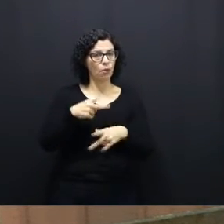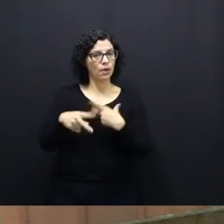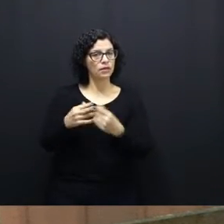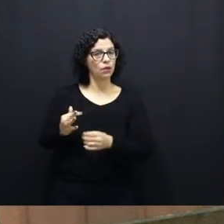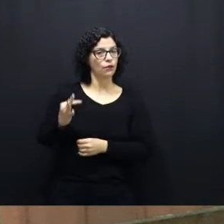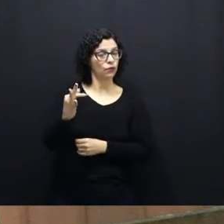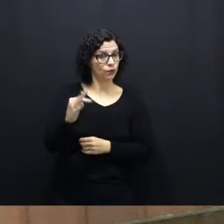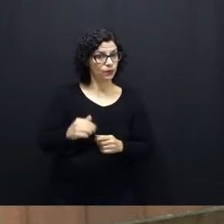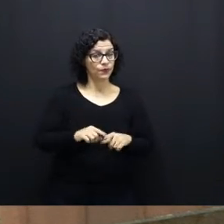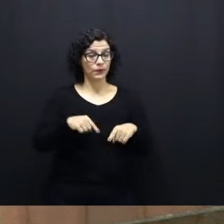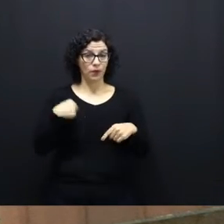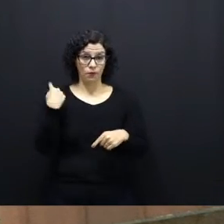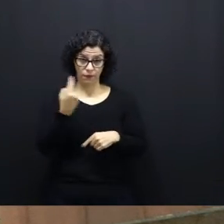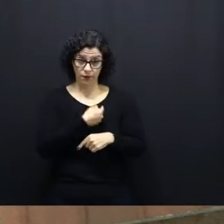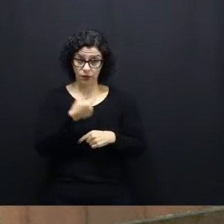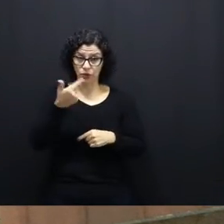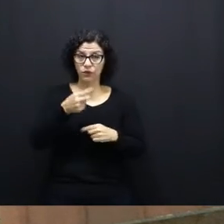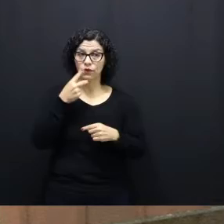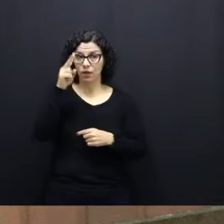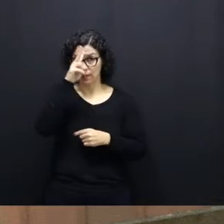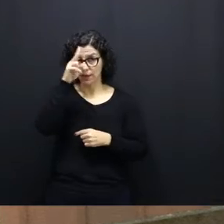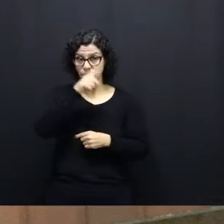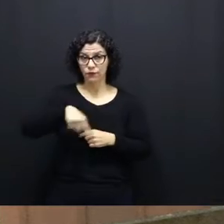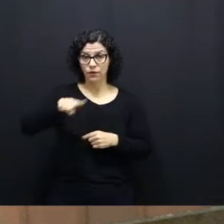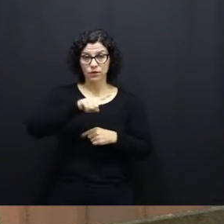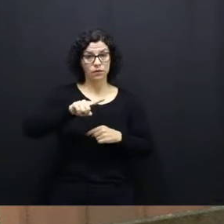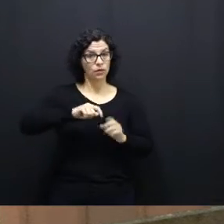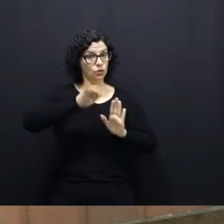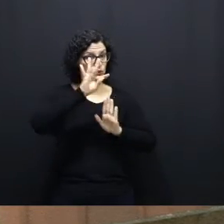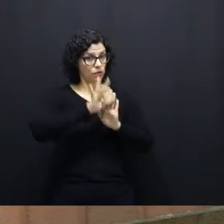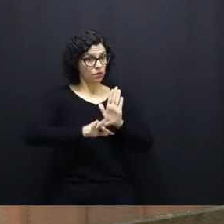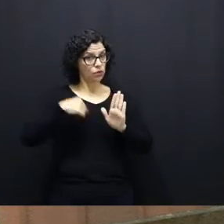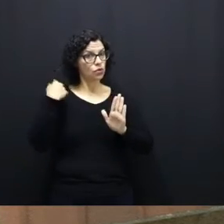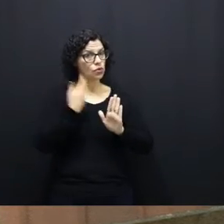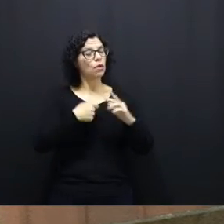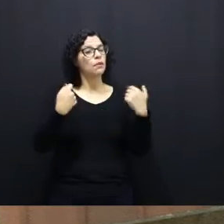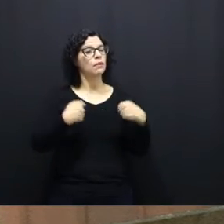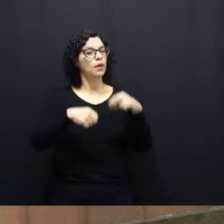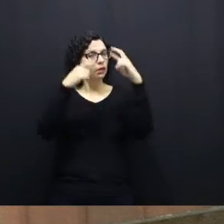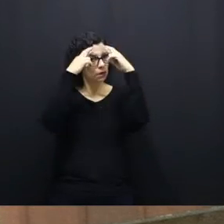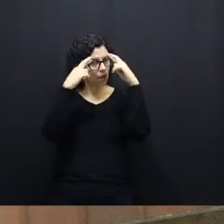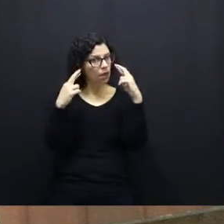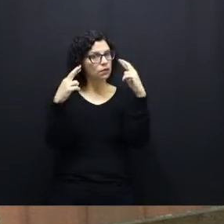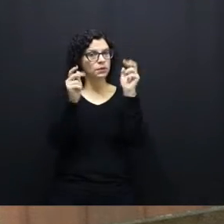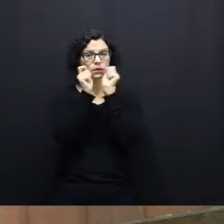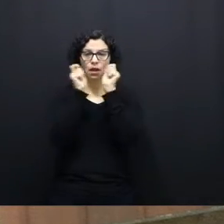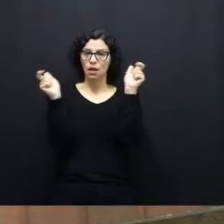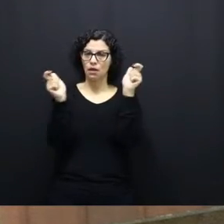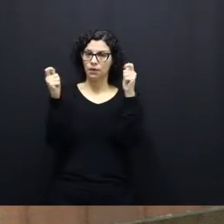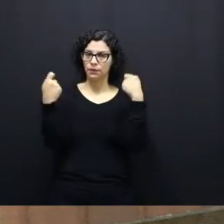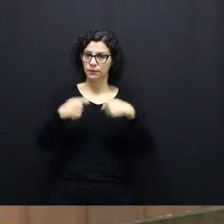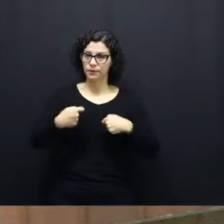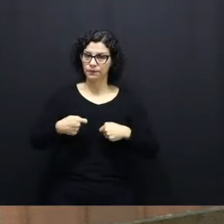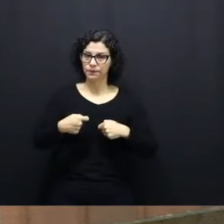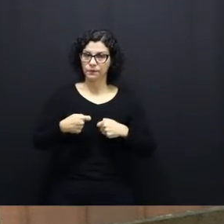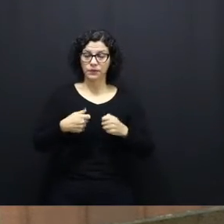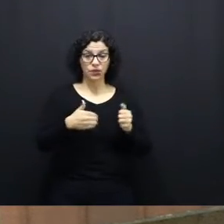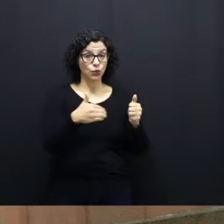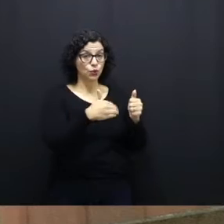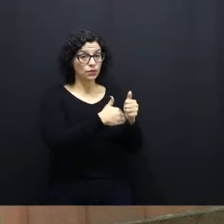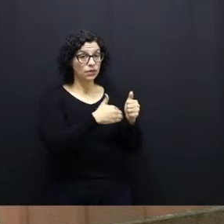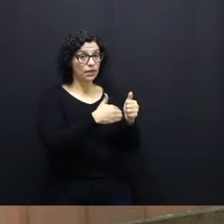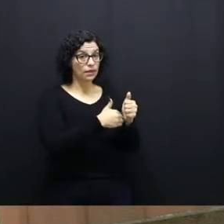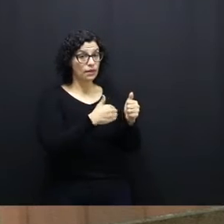ou futuro então mais uma vez o relembre esse termo para que a gente possa estar atento é que o esse sigilo